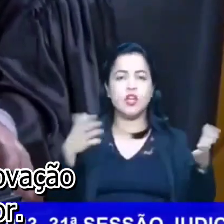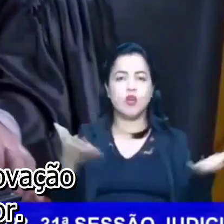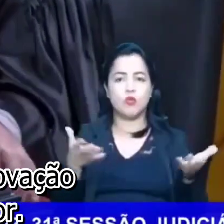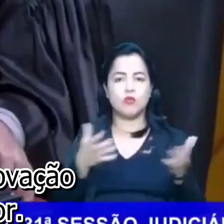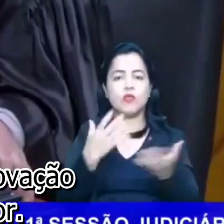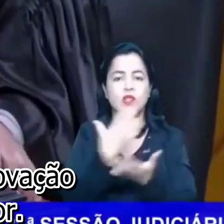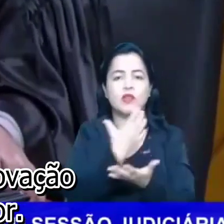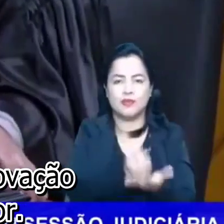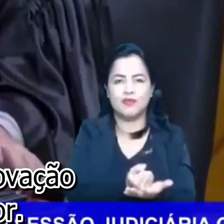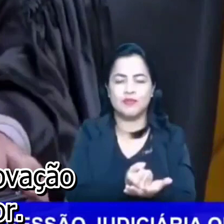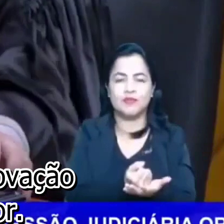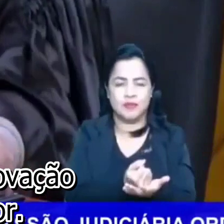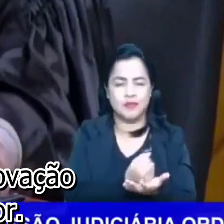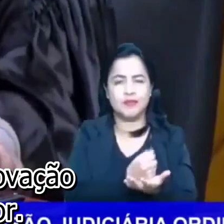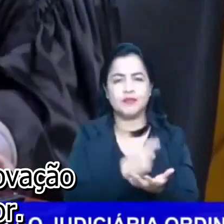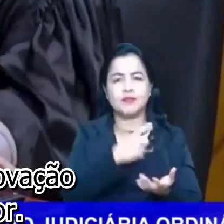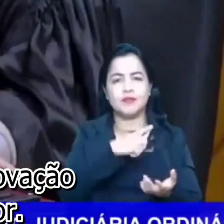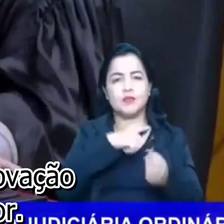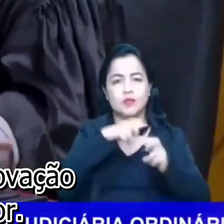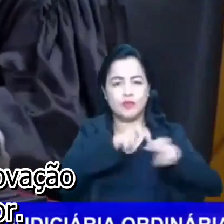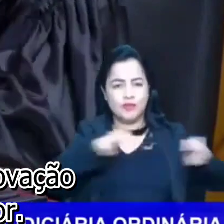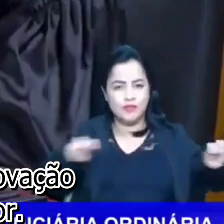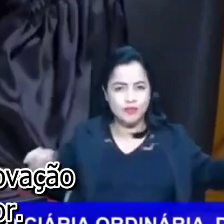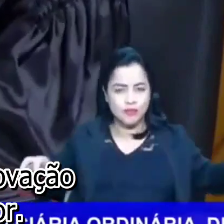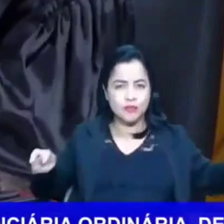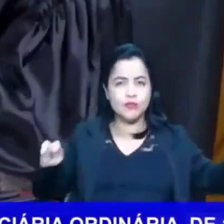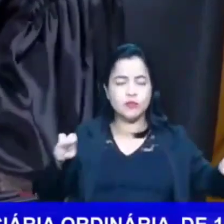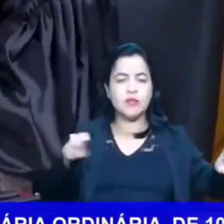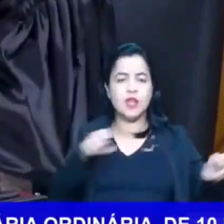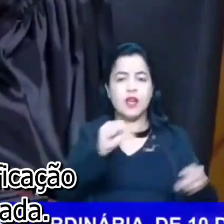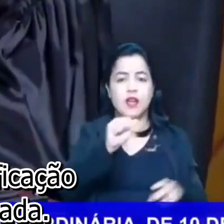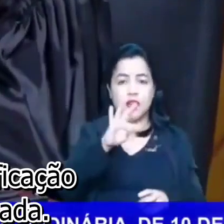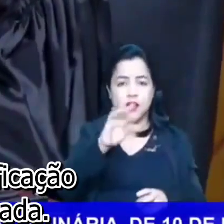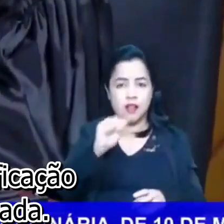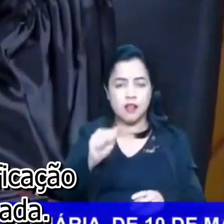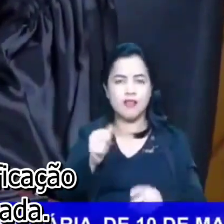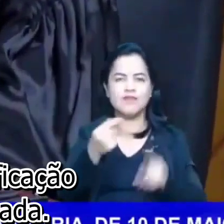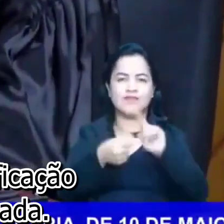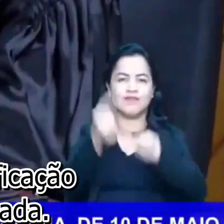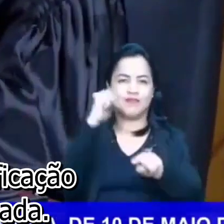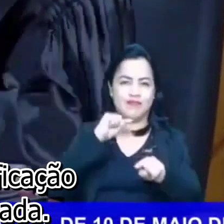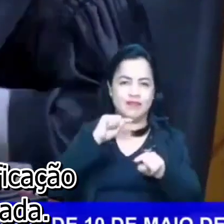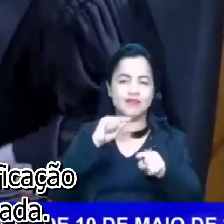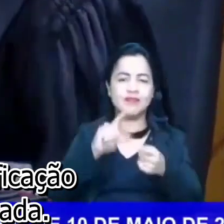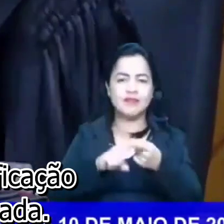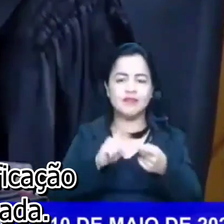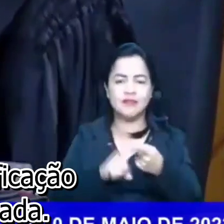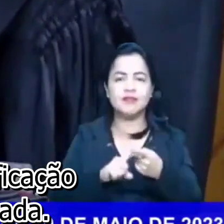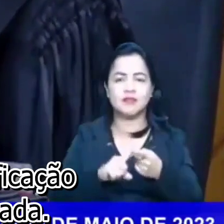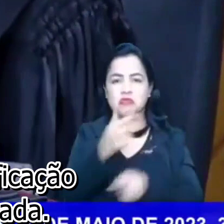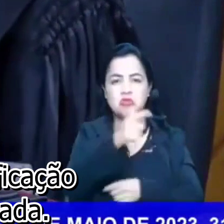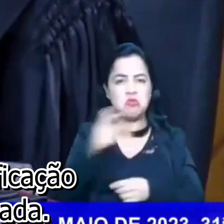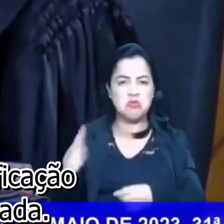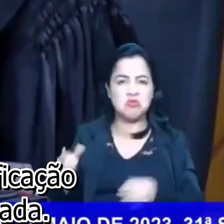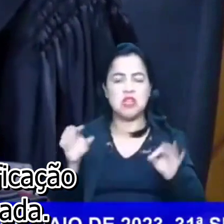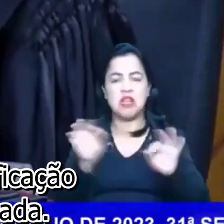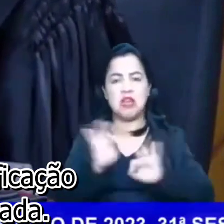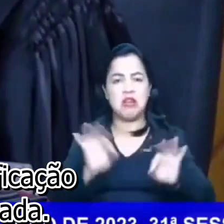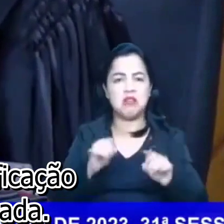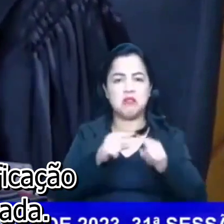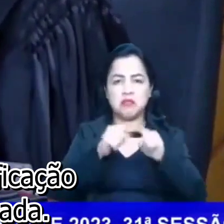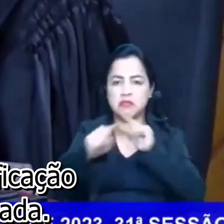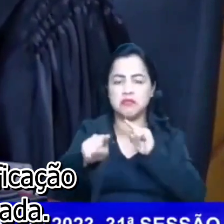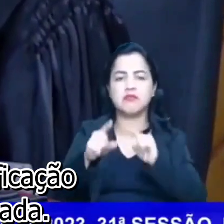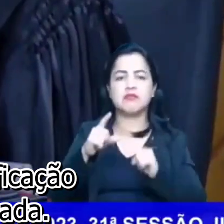aprovação da ilustre corte a ata da sessão anterior. Não havendo nenhum óbice, nenhuma retificação ou